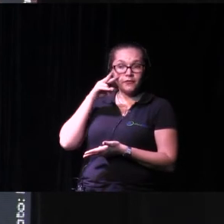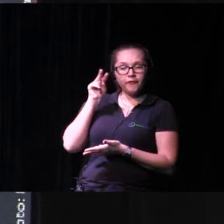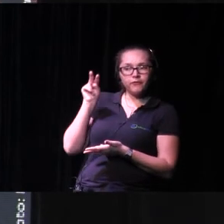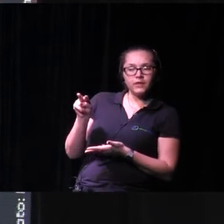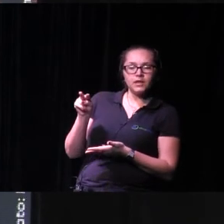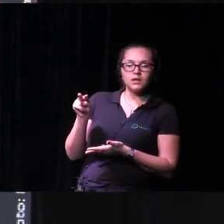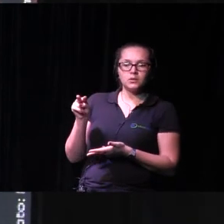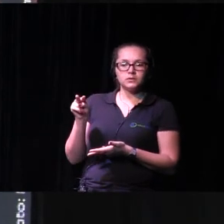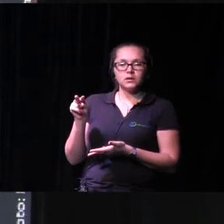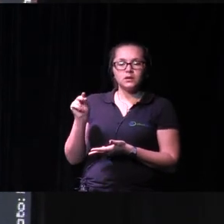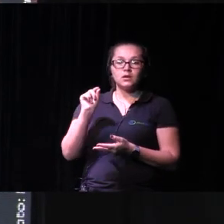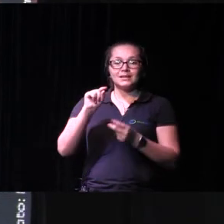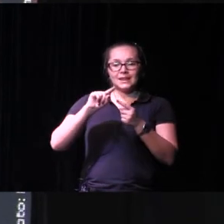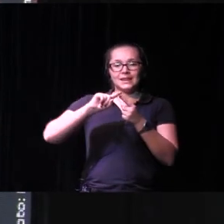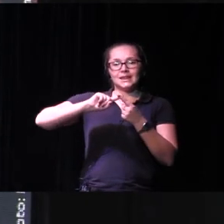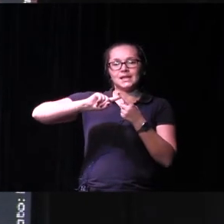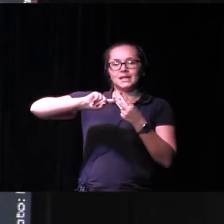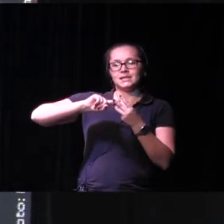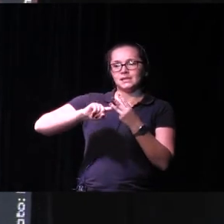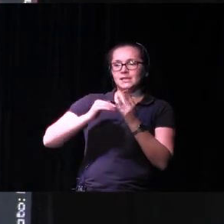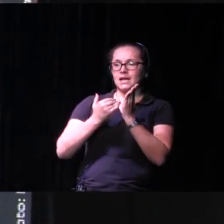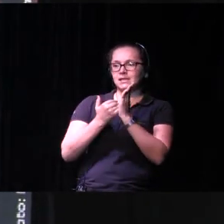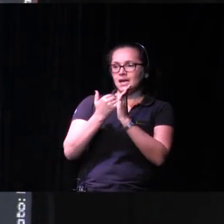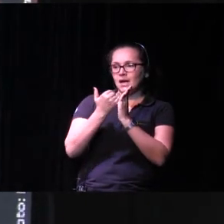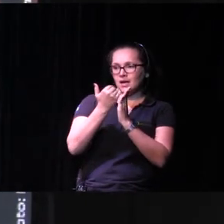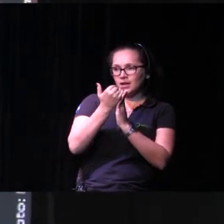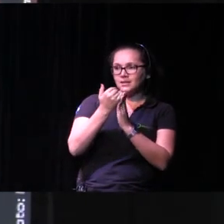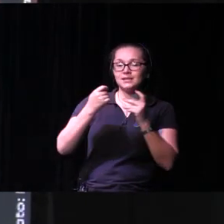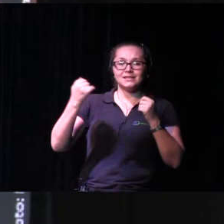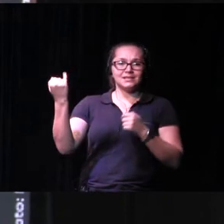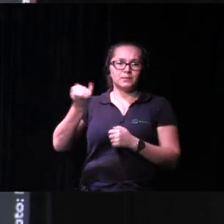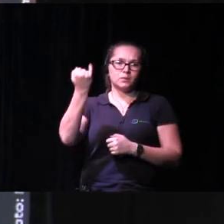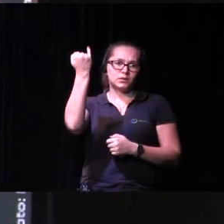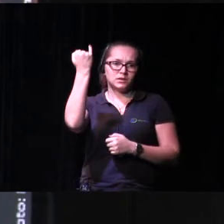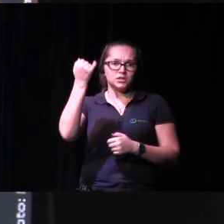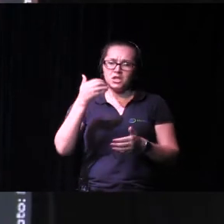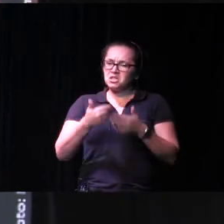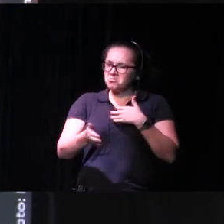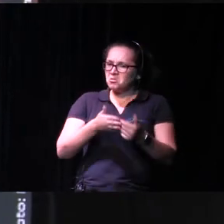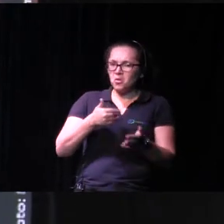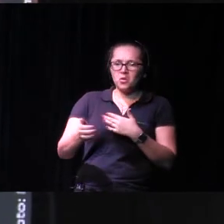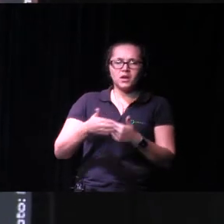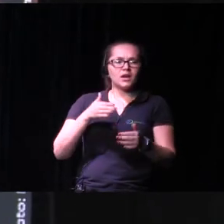Seria como as três escalas necessárias em qualquer intervenção na cidade.